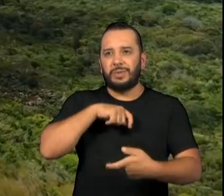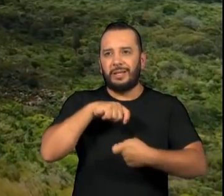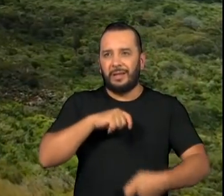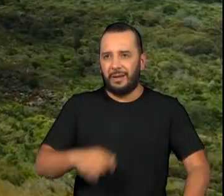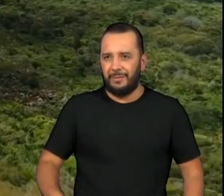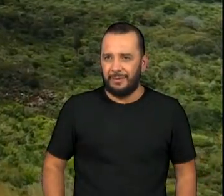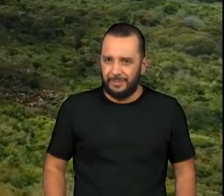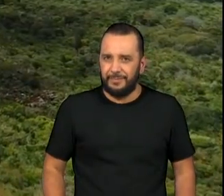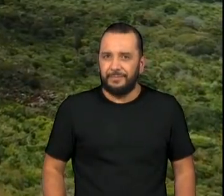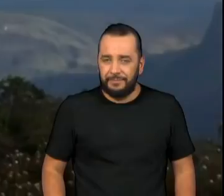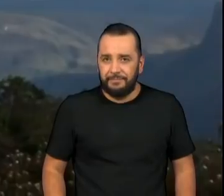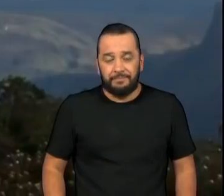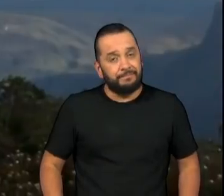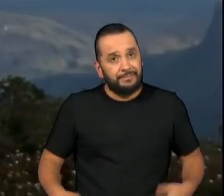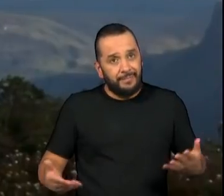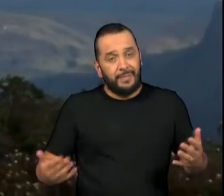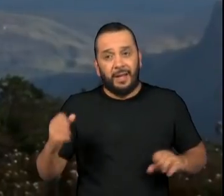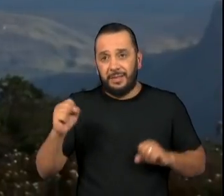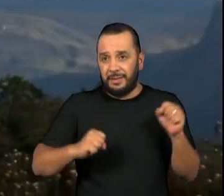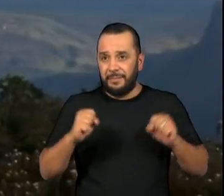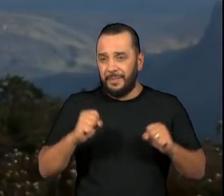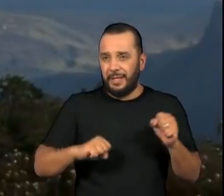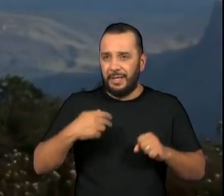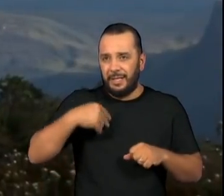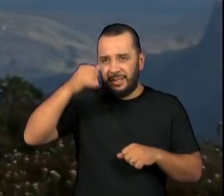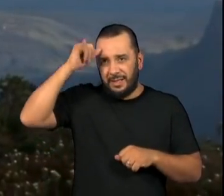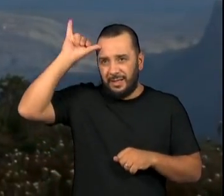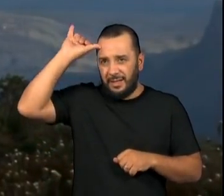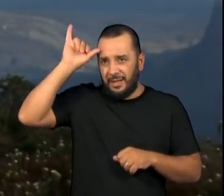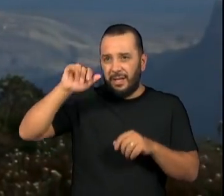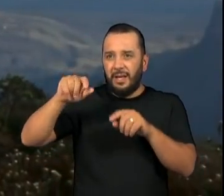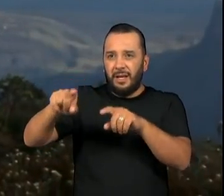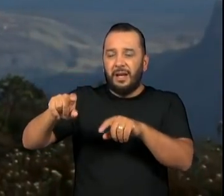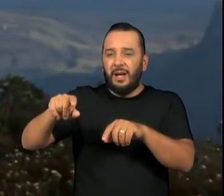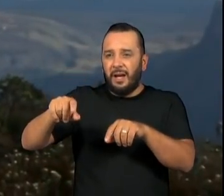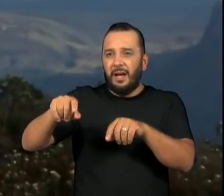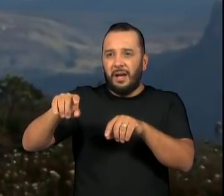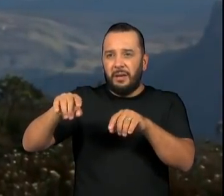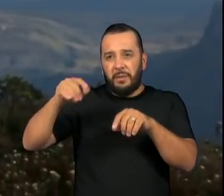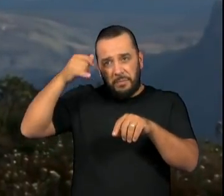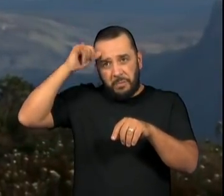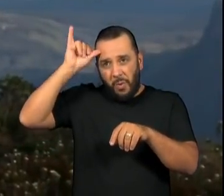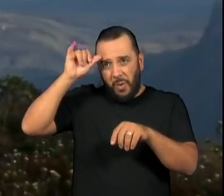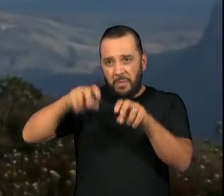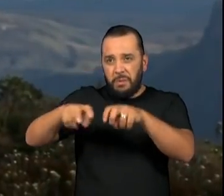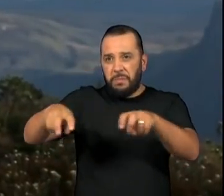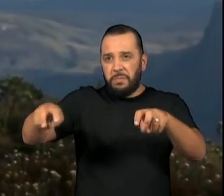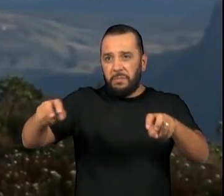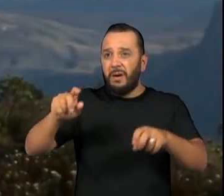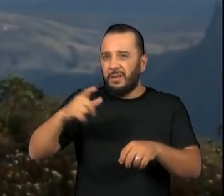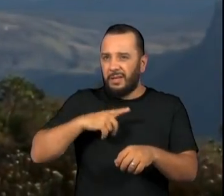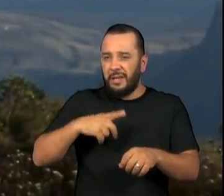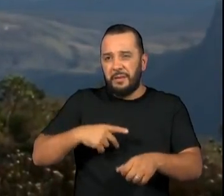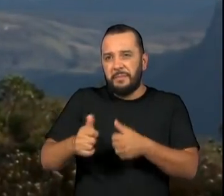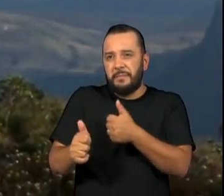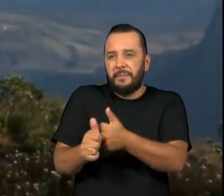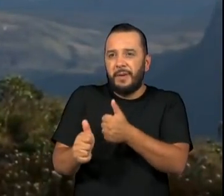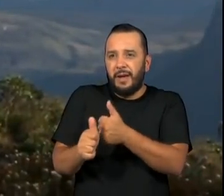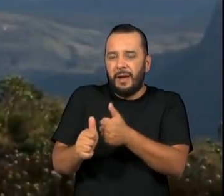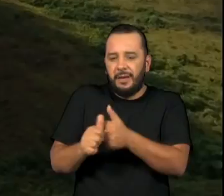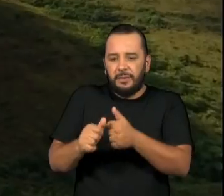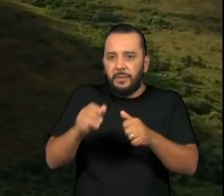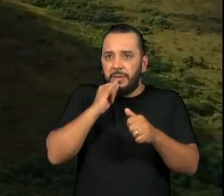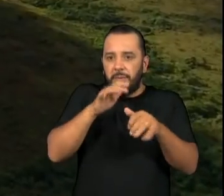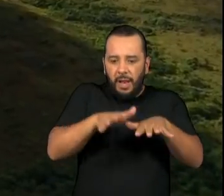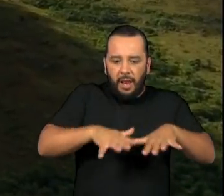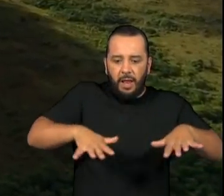As grandes empresas agropecuárias no bioma, elas estão situadas ou na borda do bioma, né, na